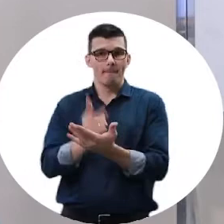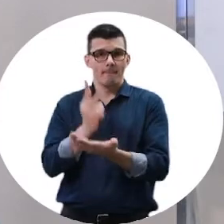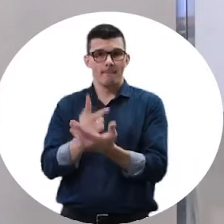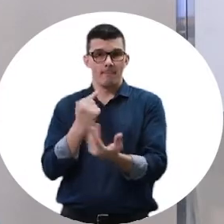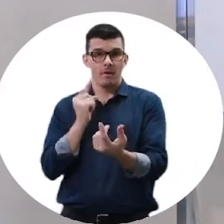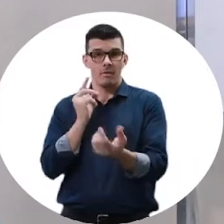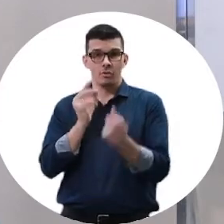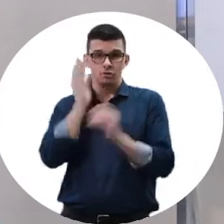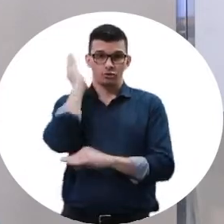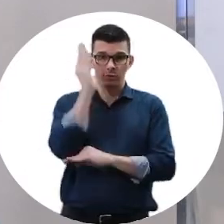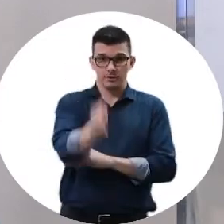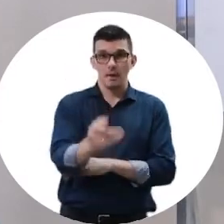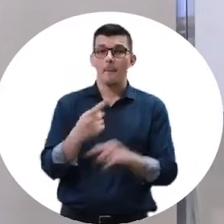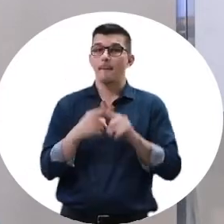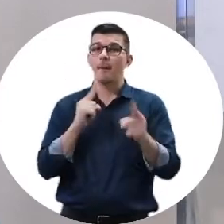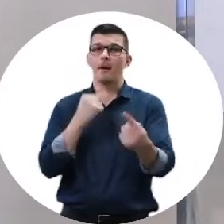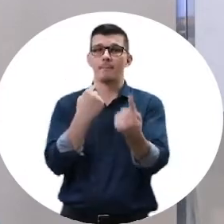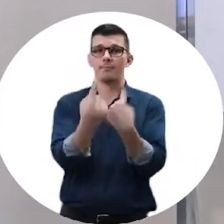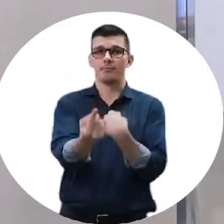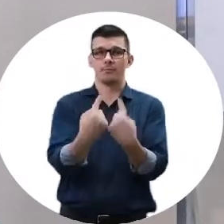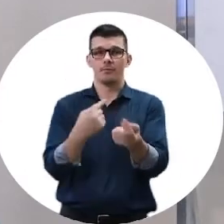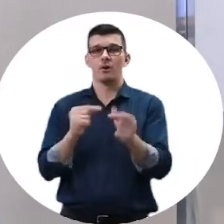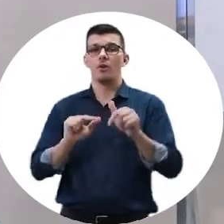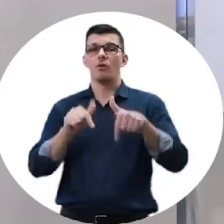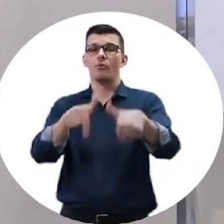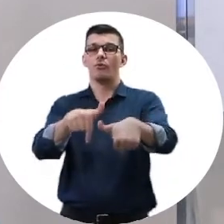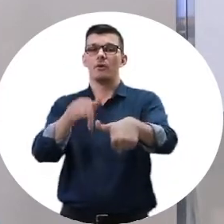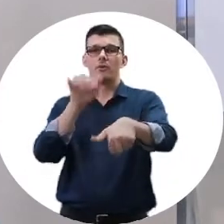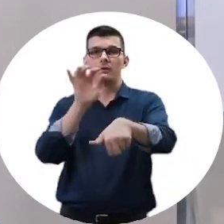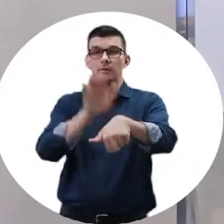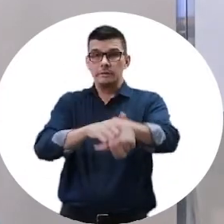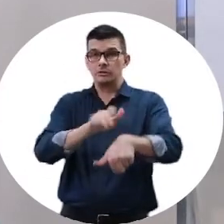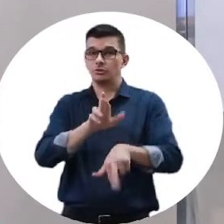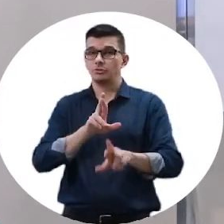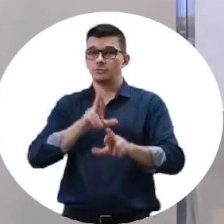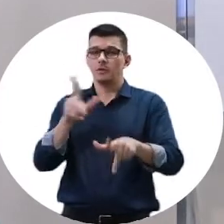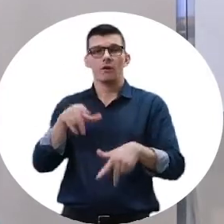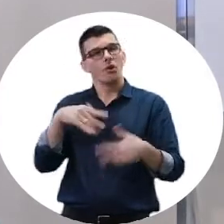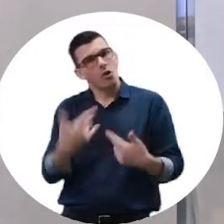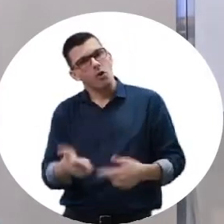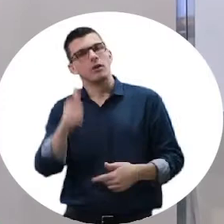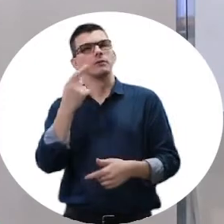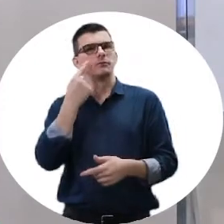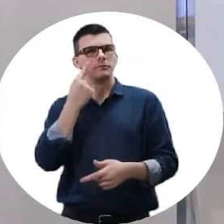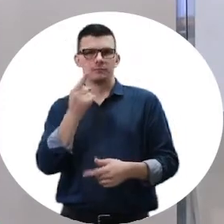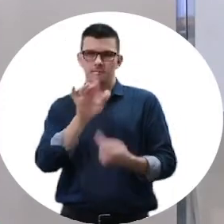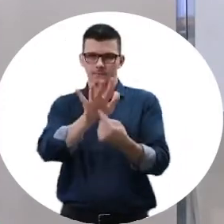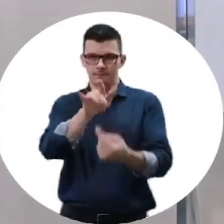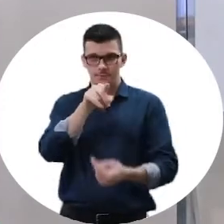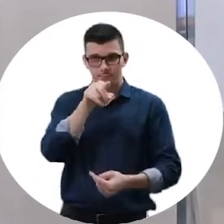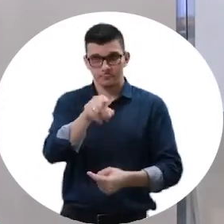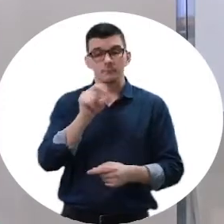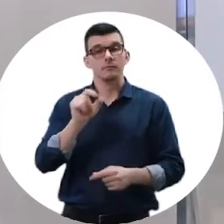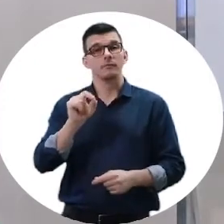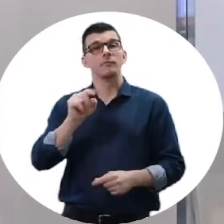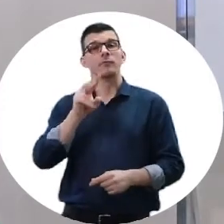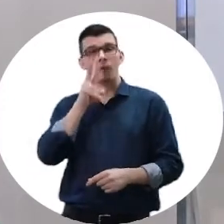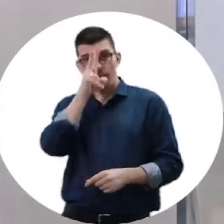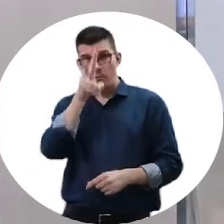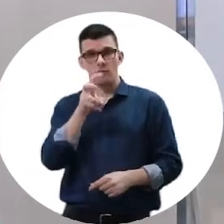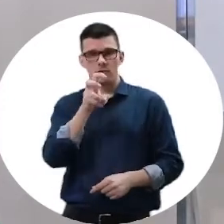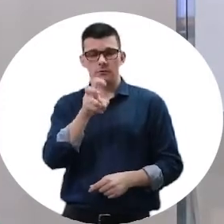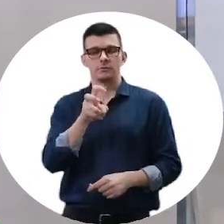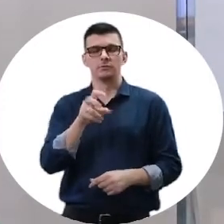na mesma direção, sentidos opostos, tem que estar atuando em corpo diferente. A outra força que eu vou apresentar para vocês é